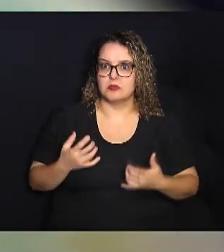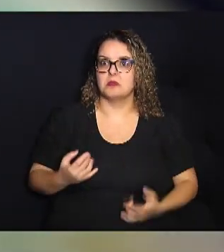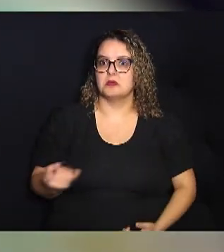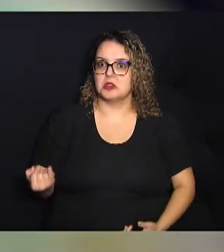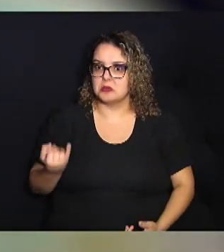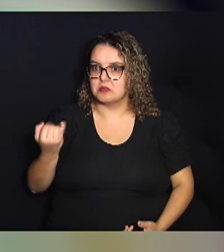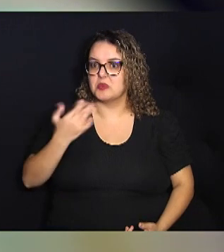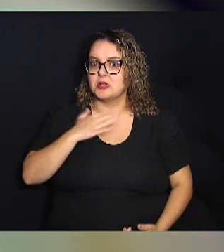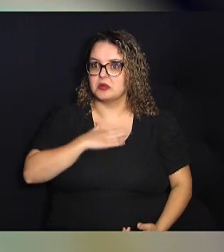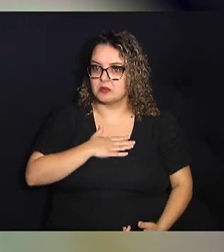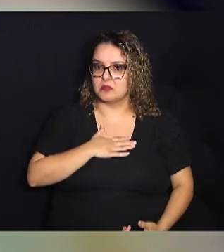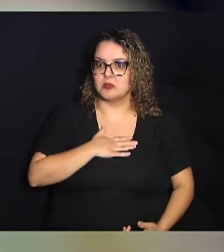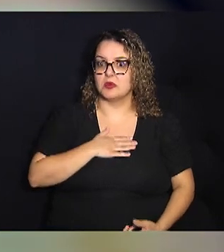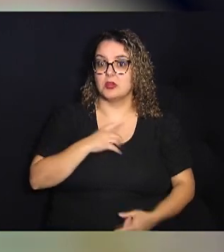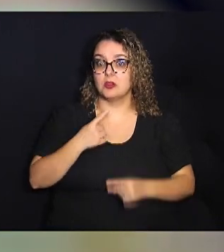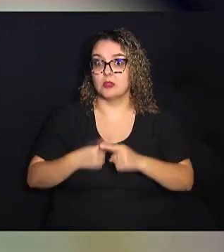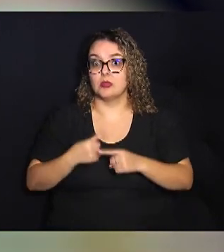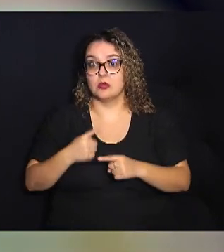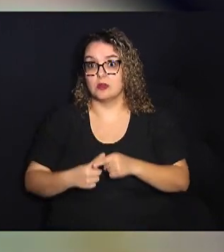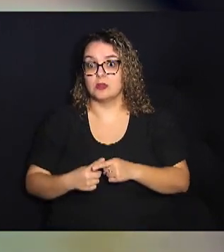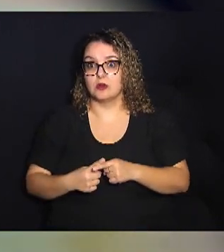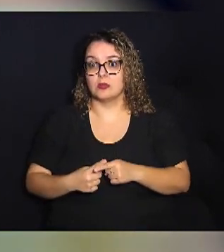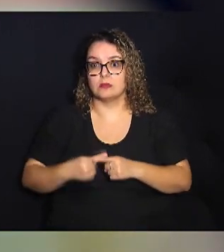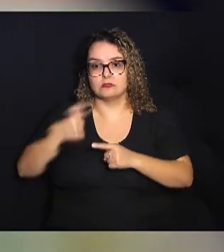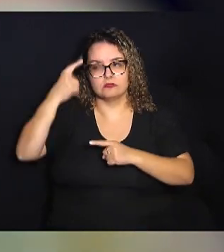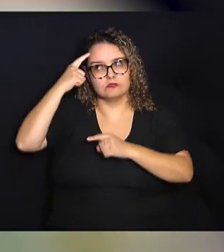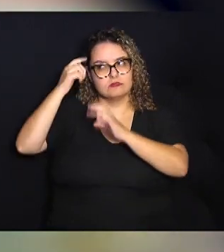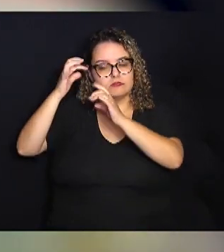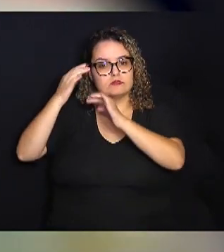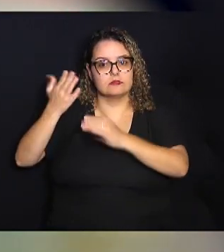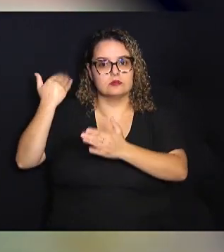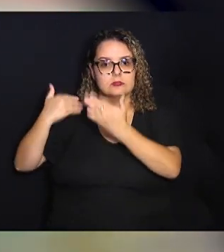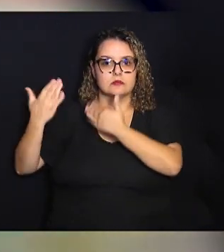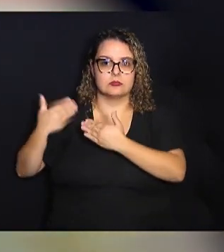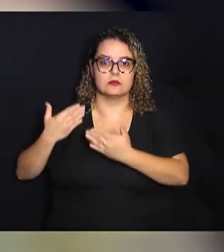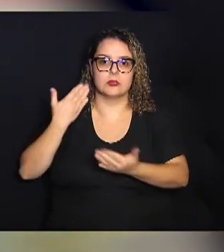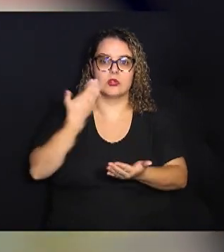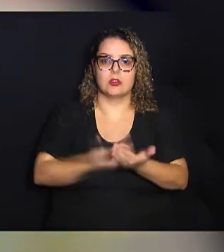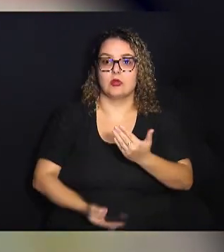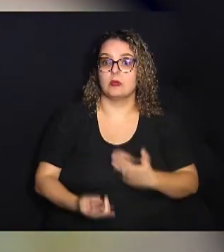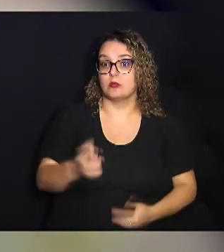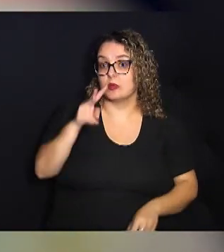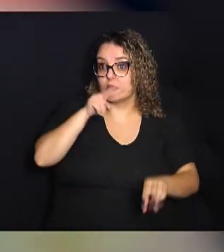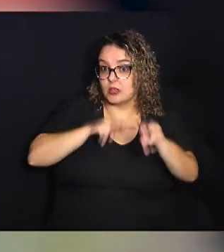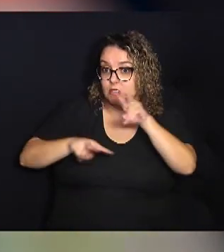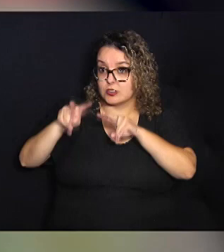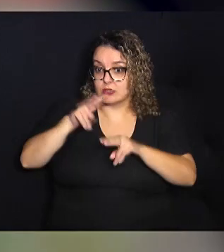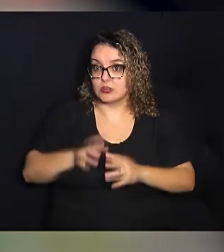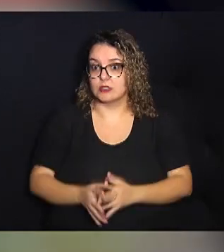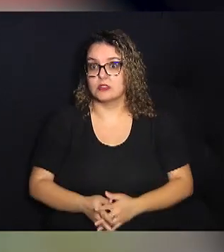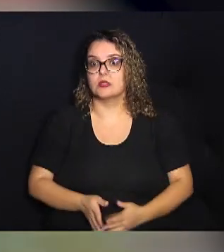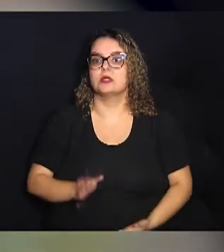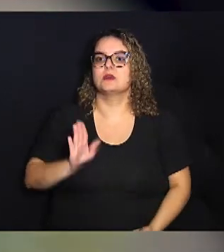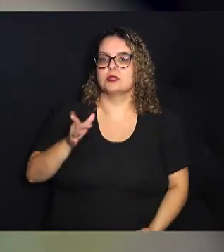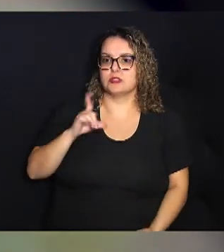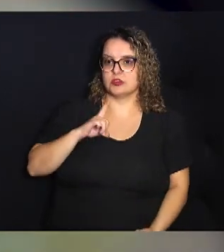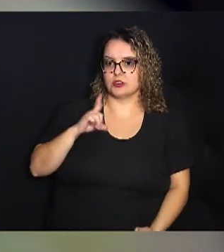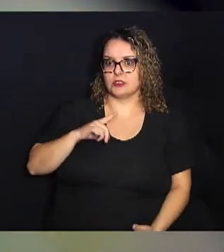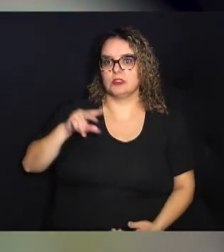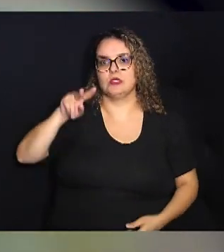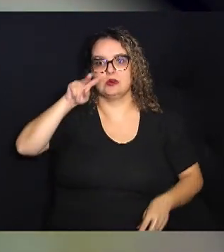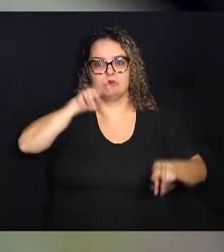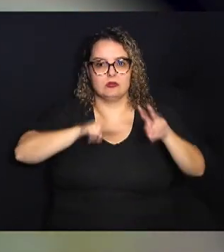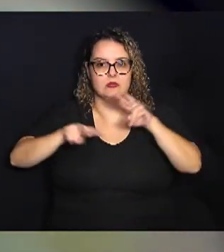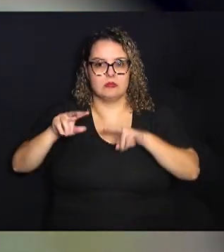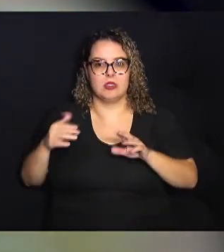para mim, porque me remete ao período em que eu perdi a visão. Então, eu já tive visão